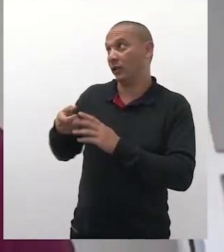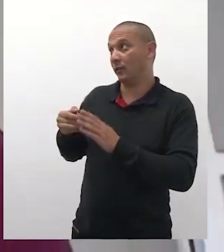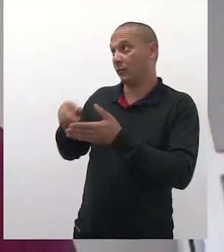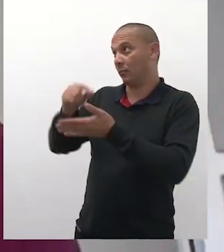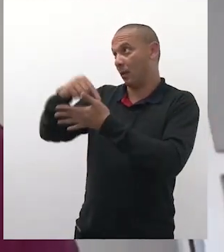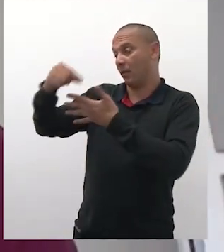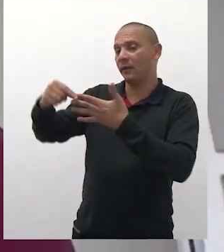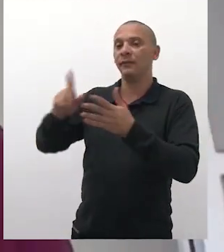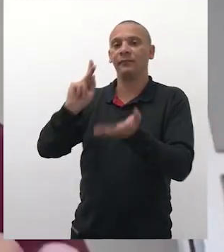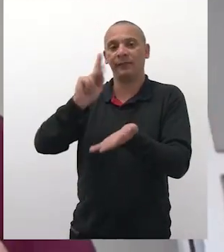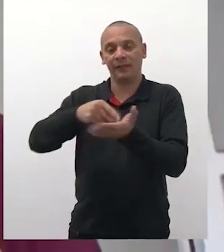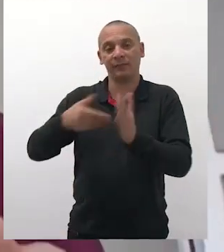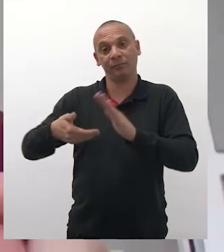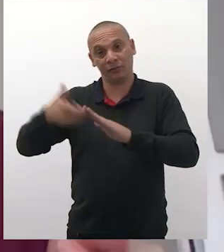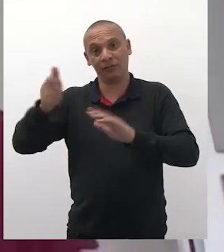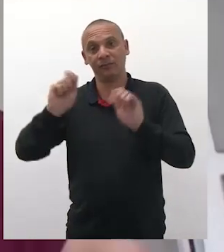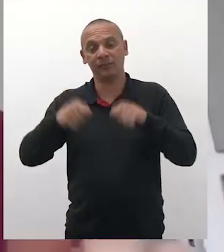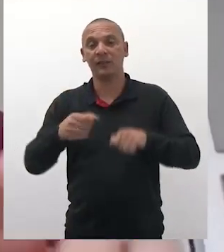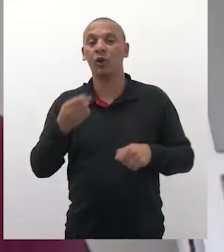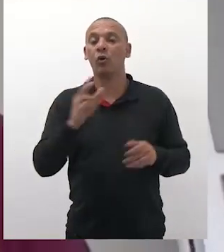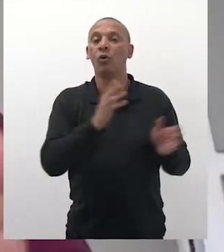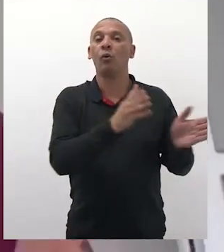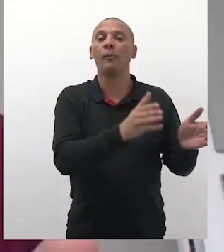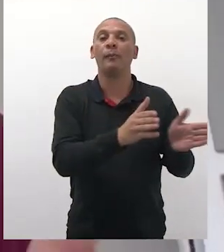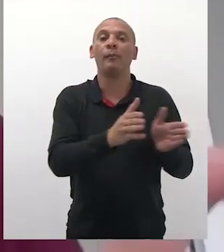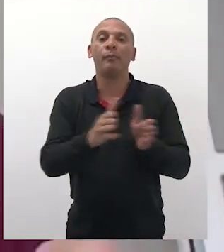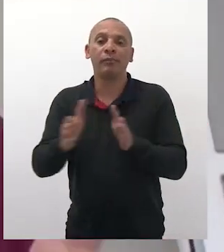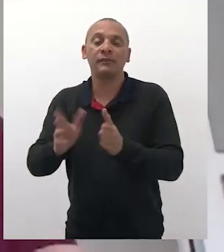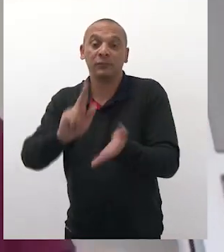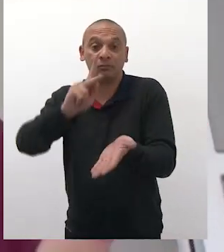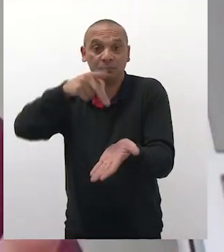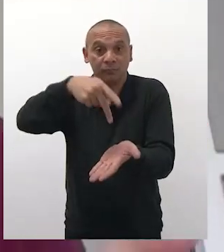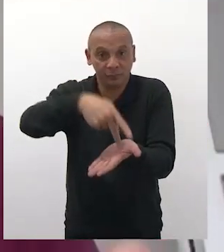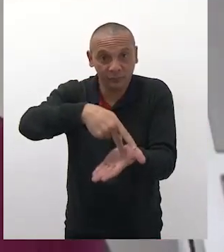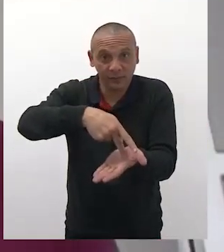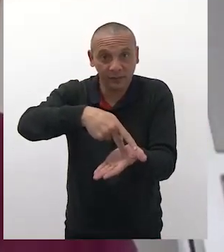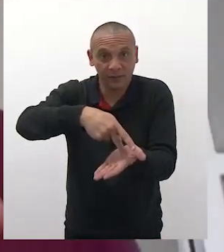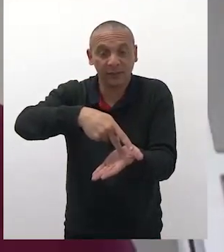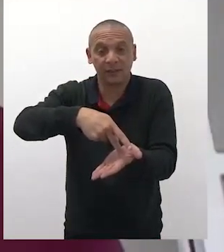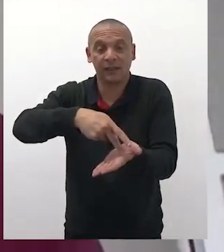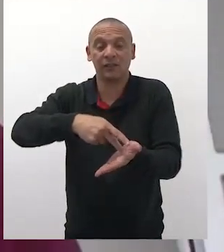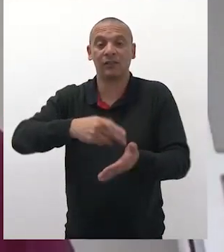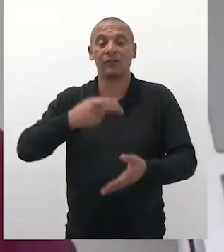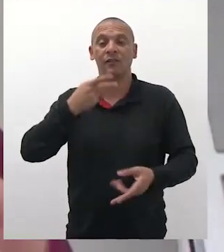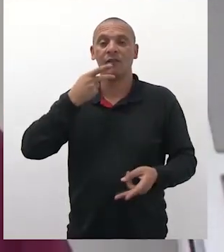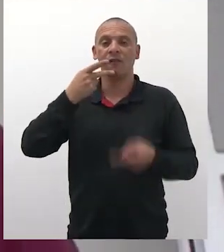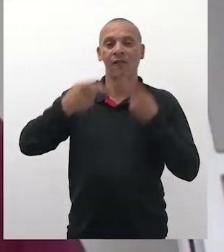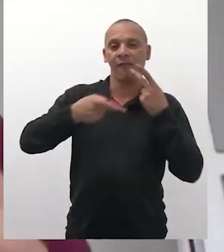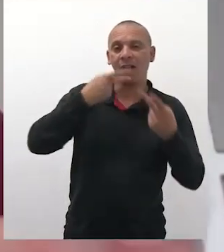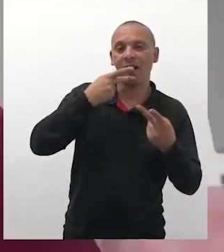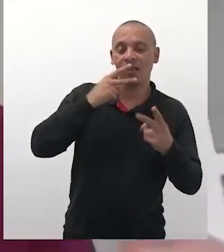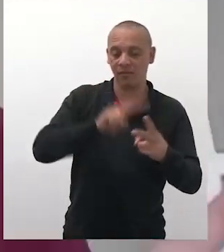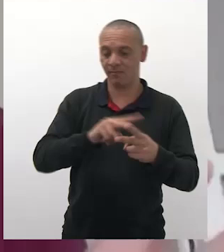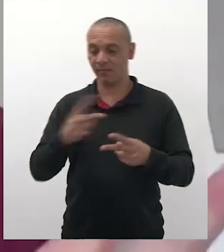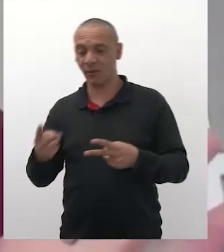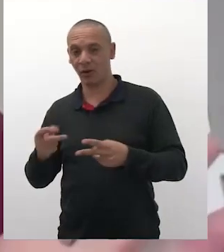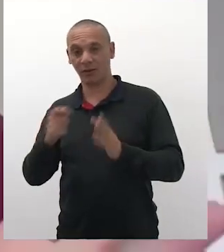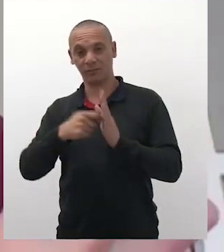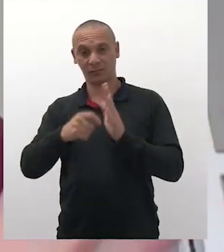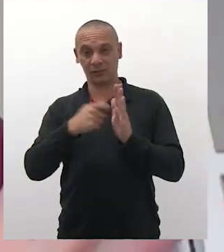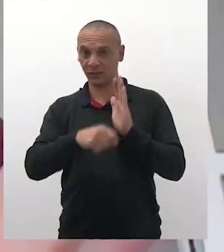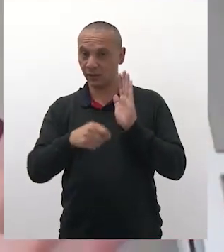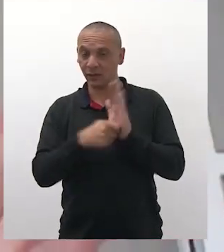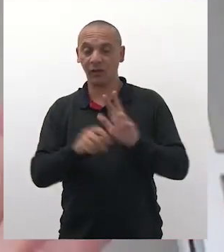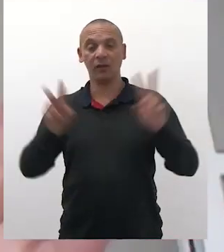tira, recorta. E o processo de materialização no escrito, do oral para o escrito, também é uma temática que abre